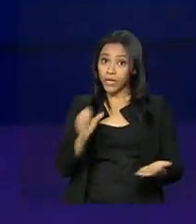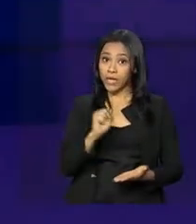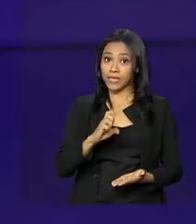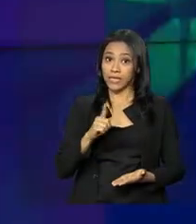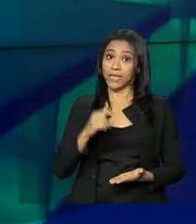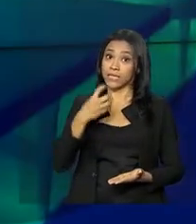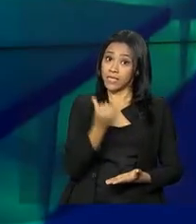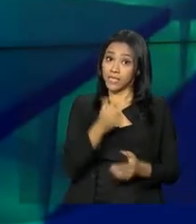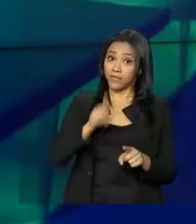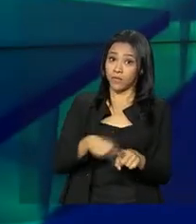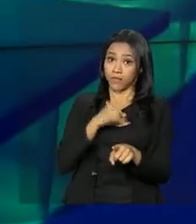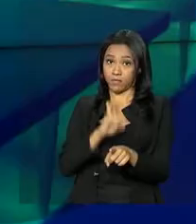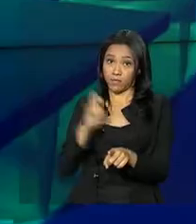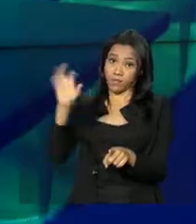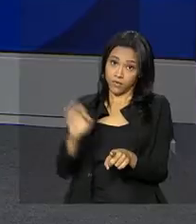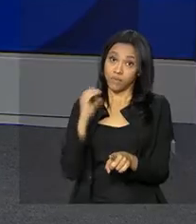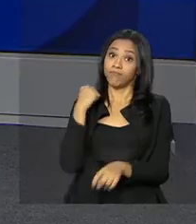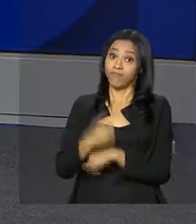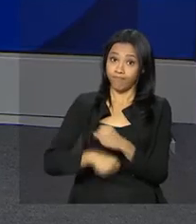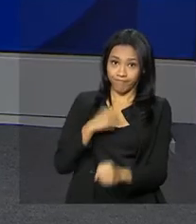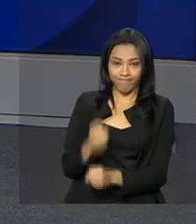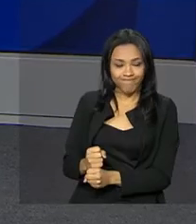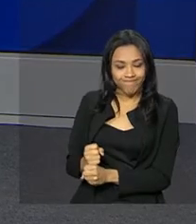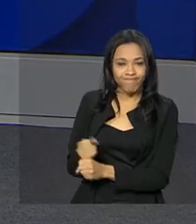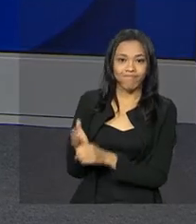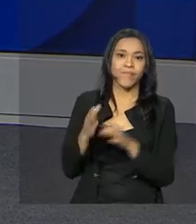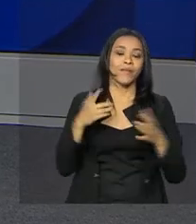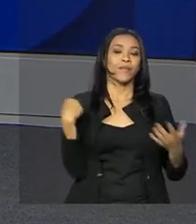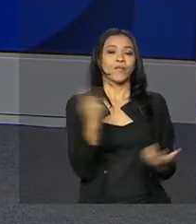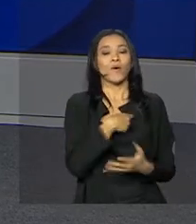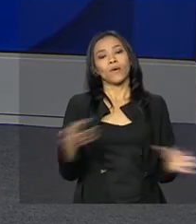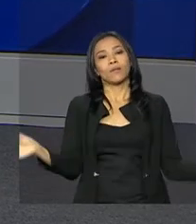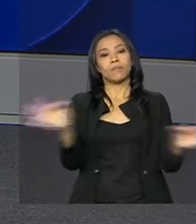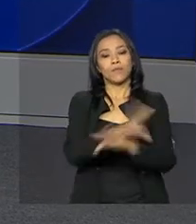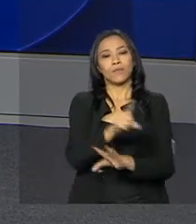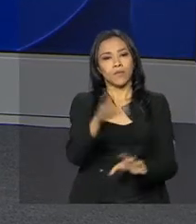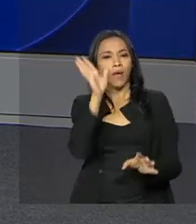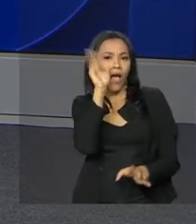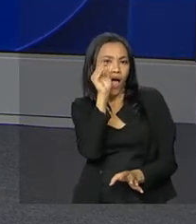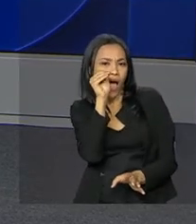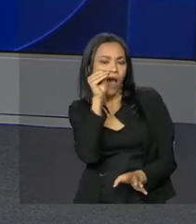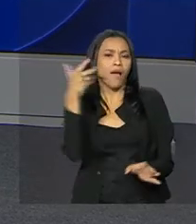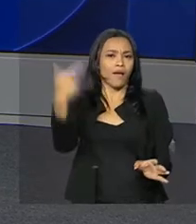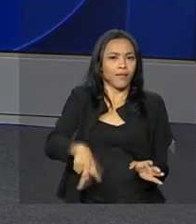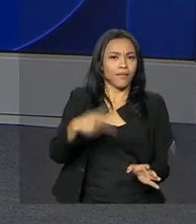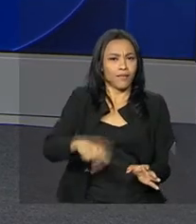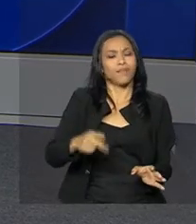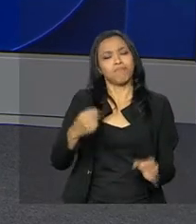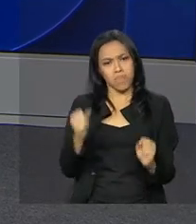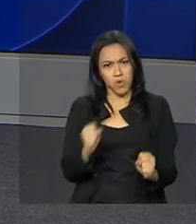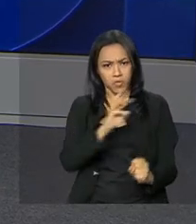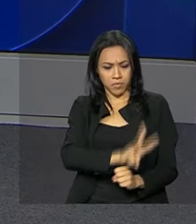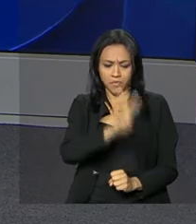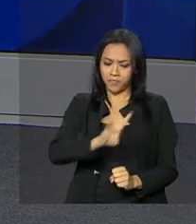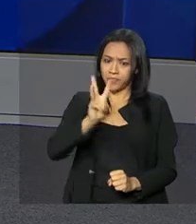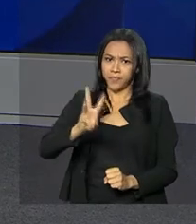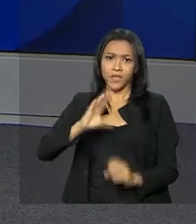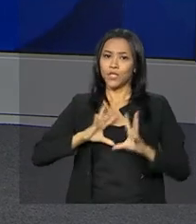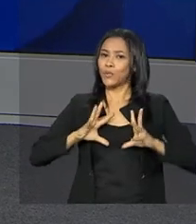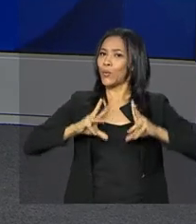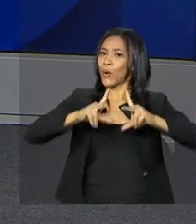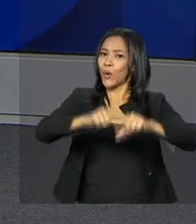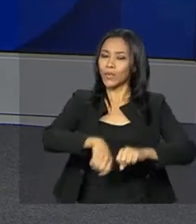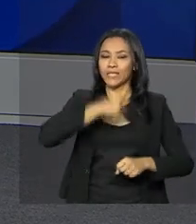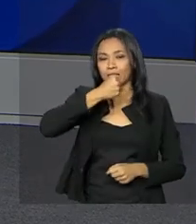6,5% ao ano. Nós ficamos por aqui. Você acompanha a nossa programação ao vivo pelo site da NBR e todas